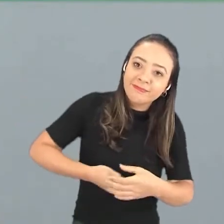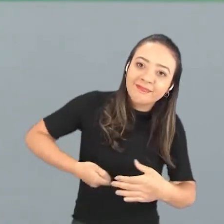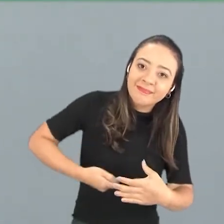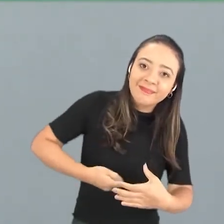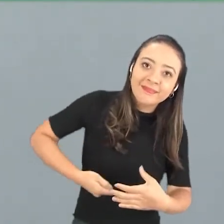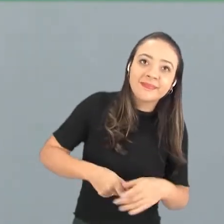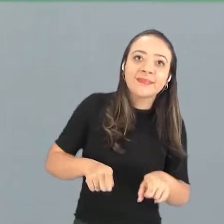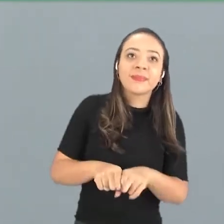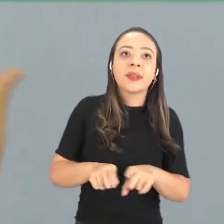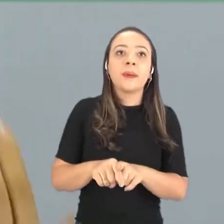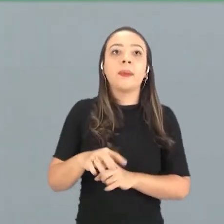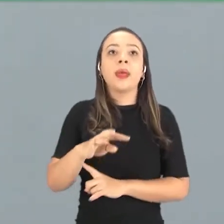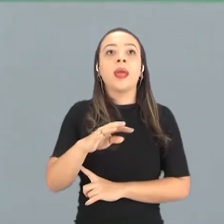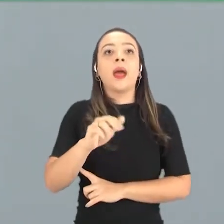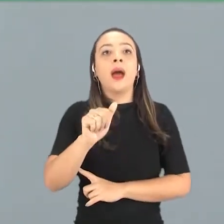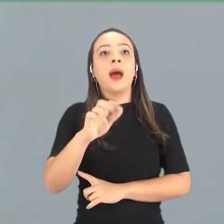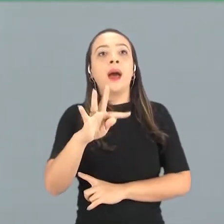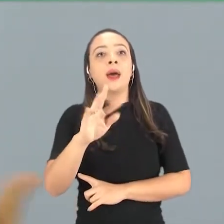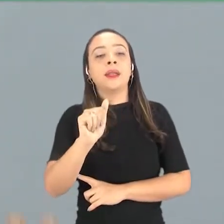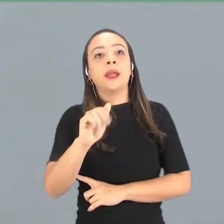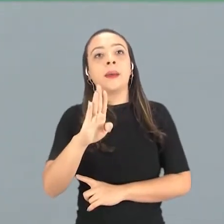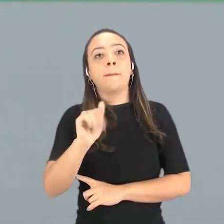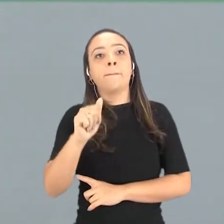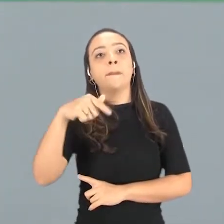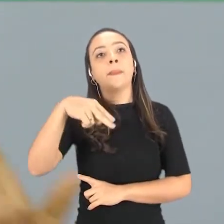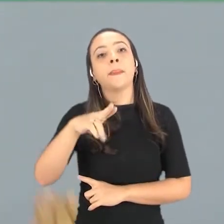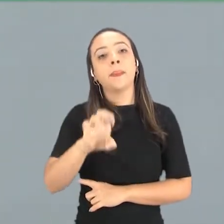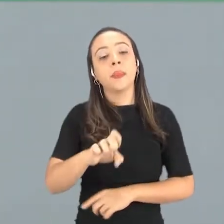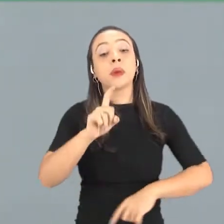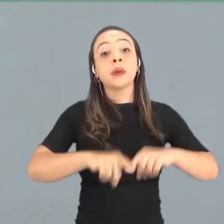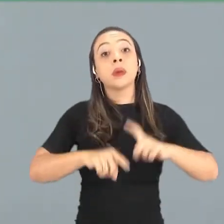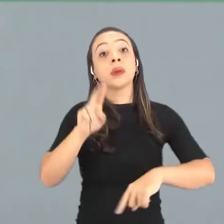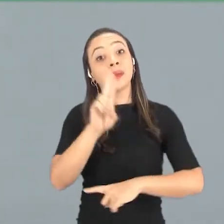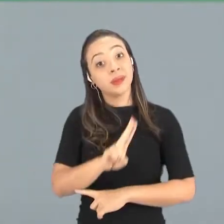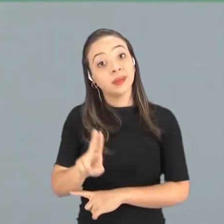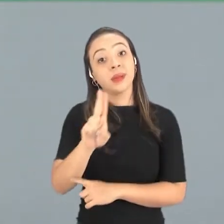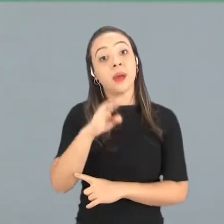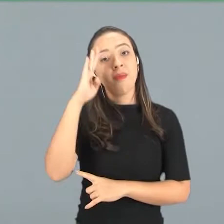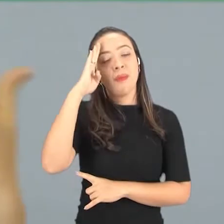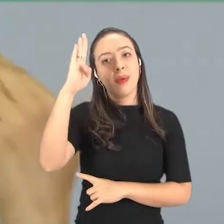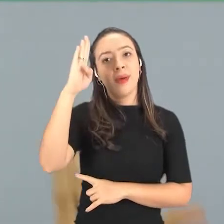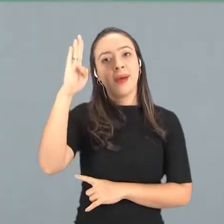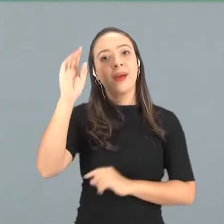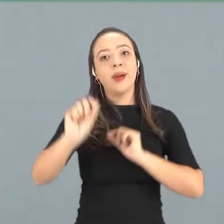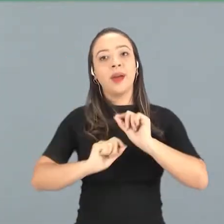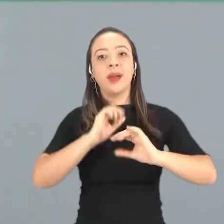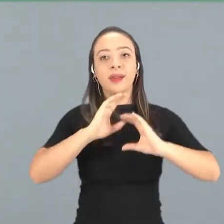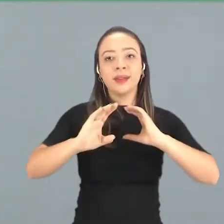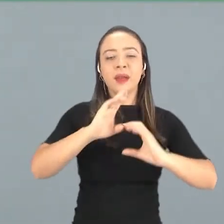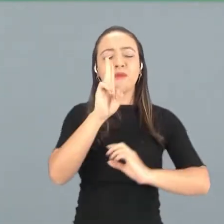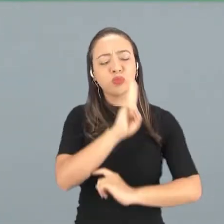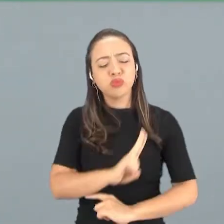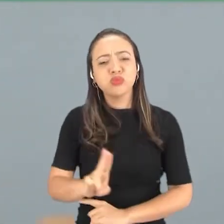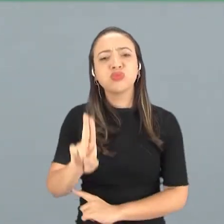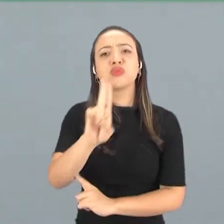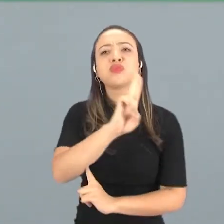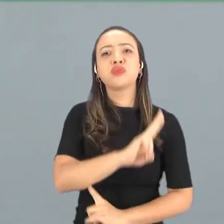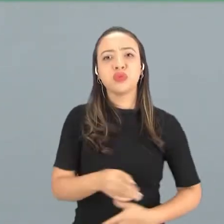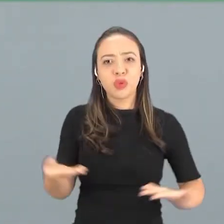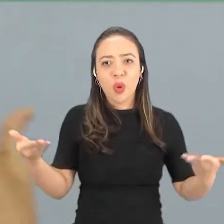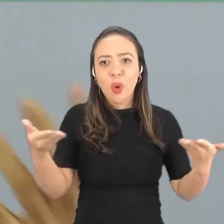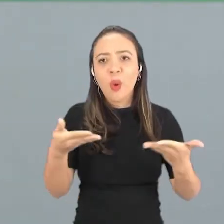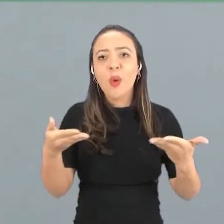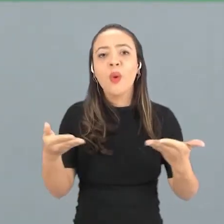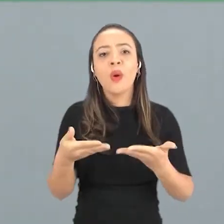o atabaque, são instrumentos que eles utilizavam, instrumentos principalmente de percussão, que são muito utilizados hoje em